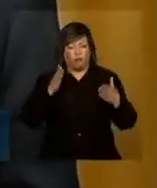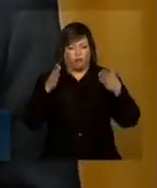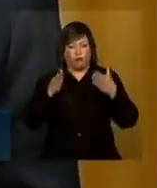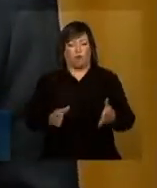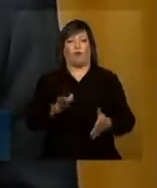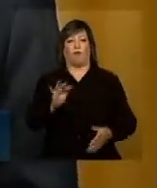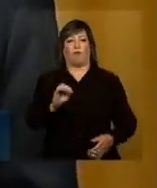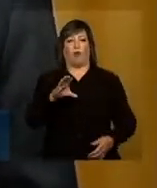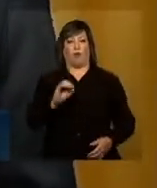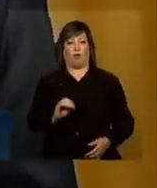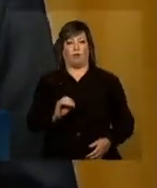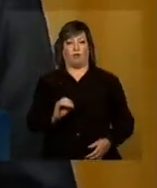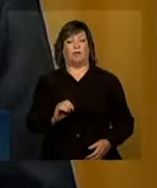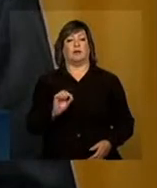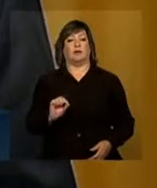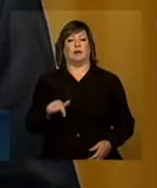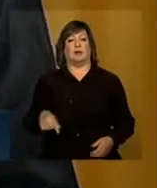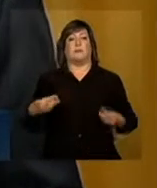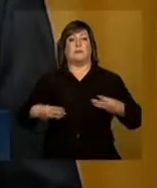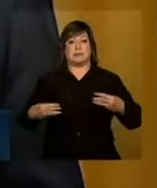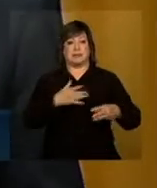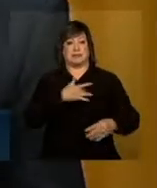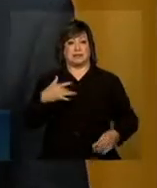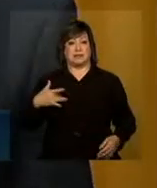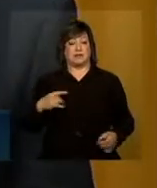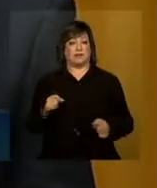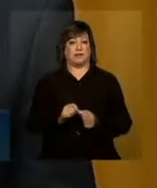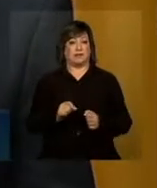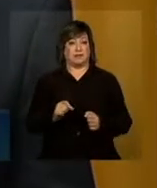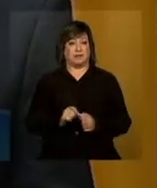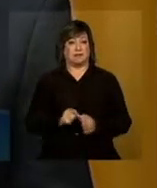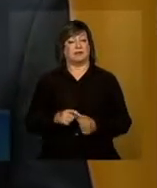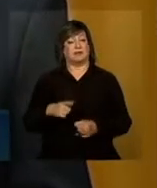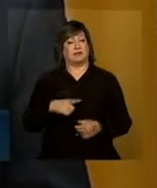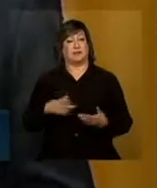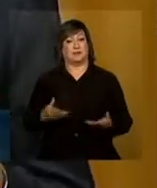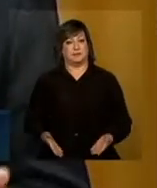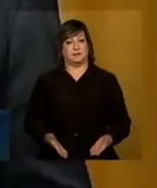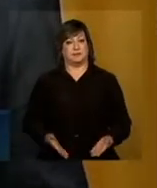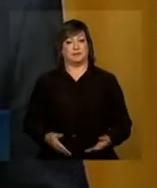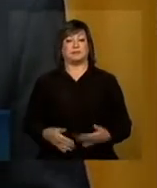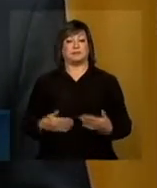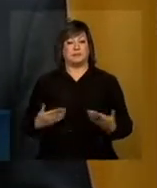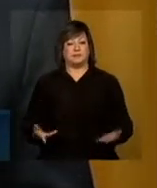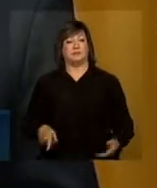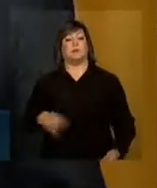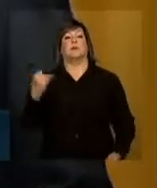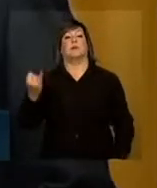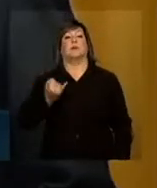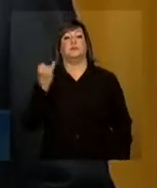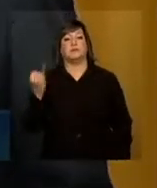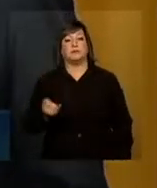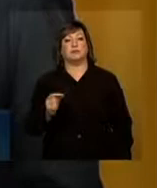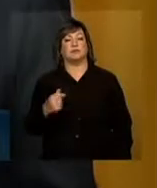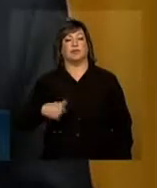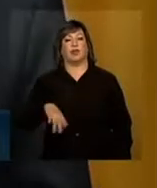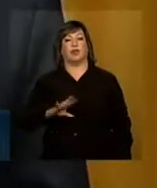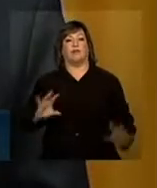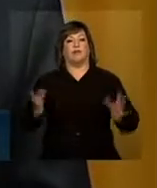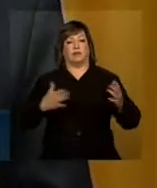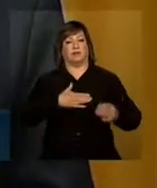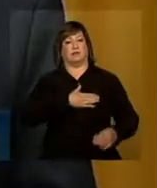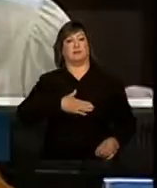cada vez mais. É o que o Ministério da Saúde com estados e municípios tem feito, né? Daí a importância de comemorarmos a